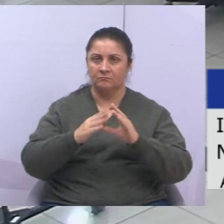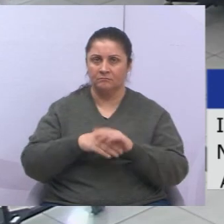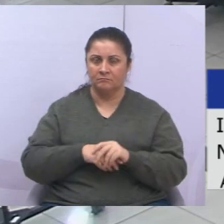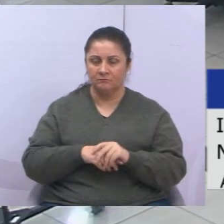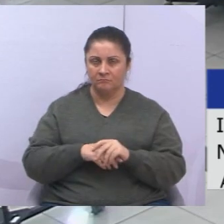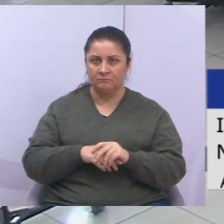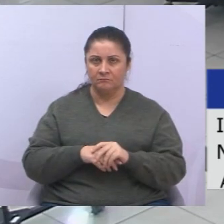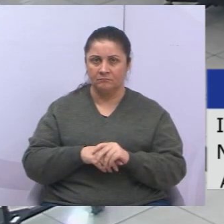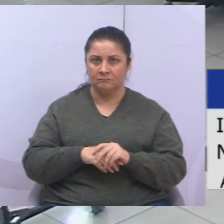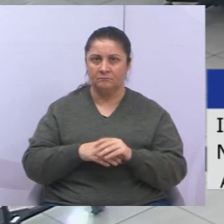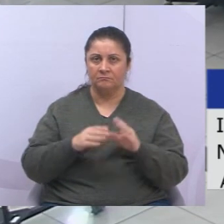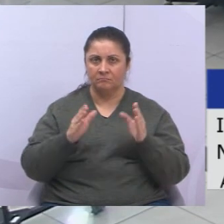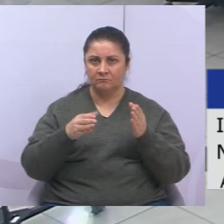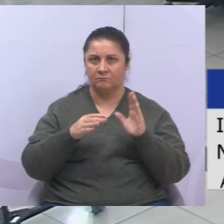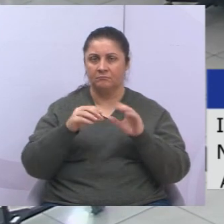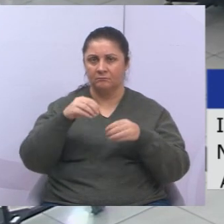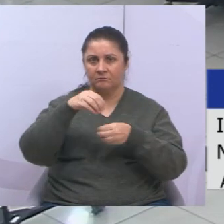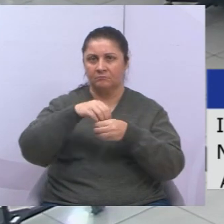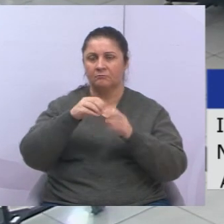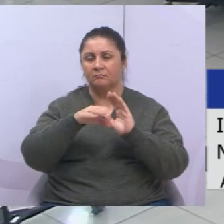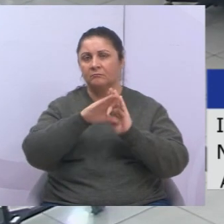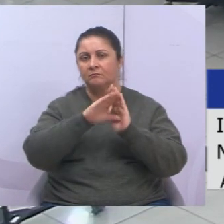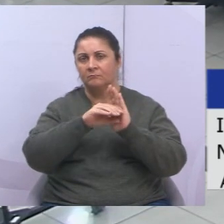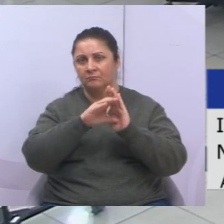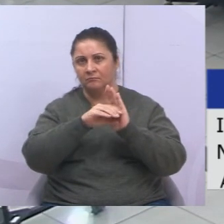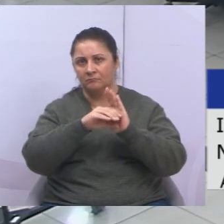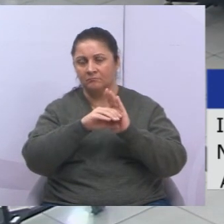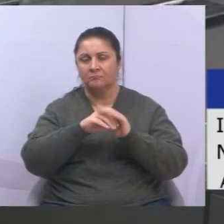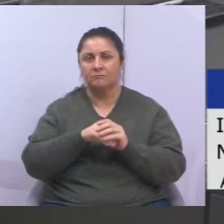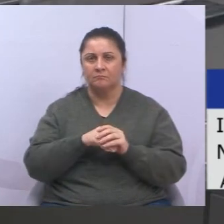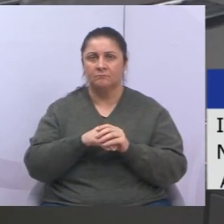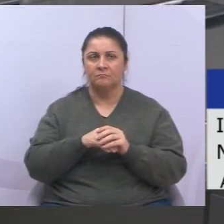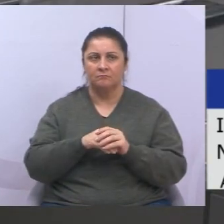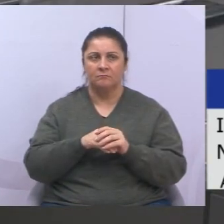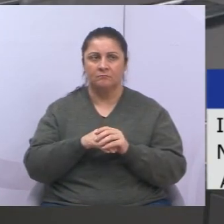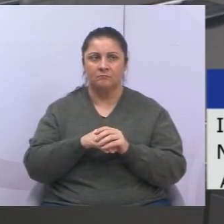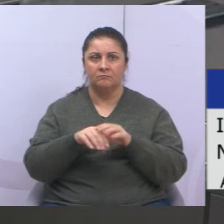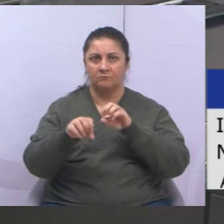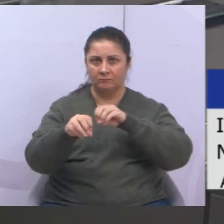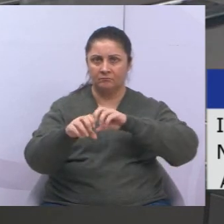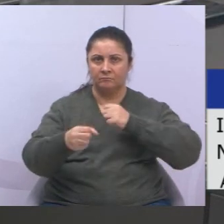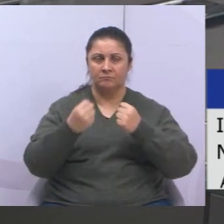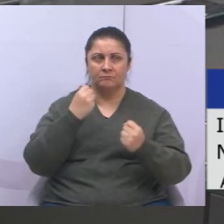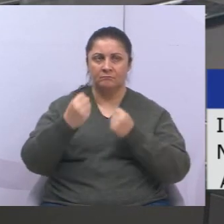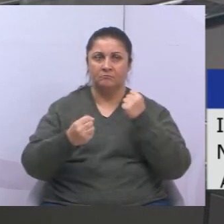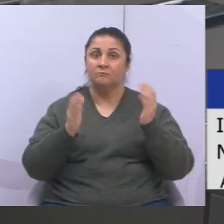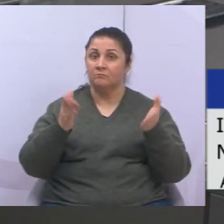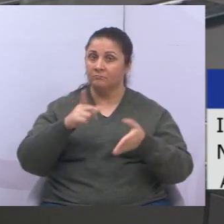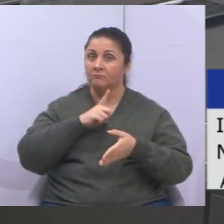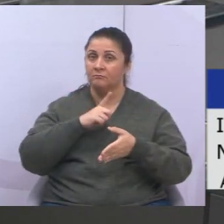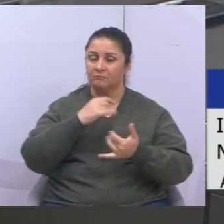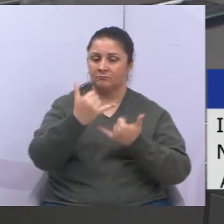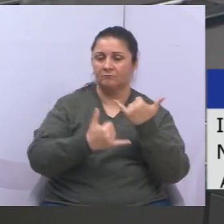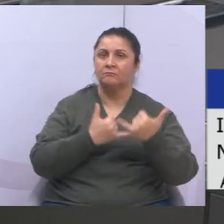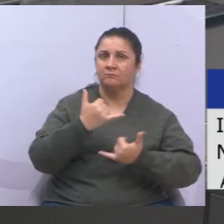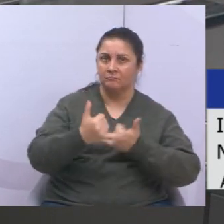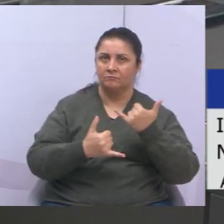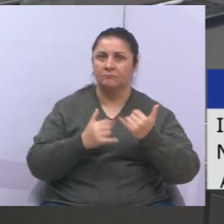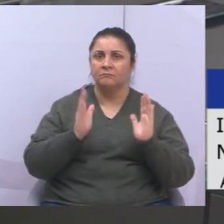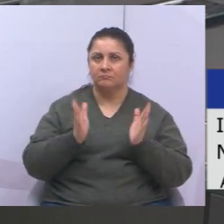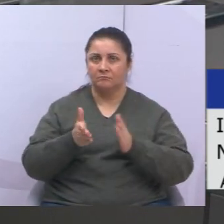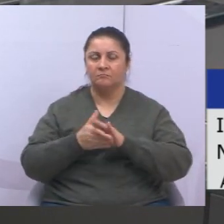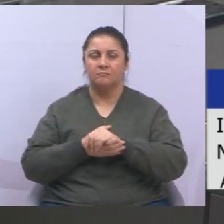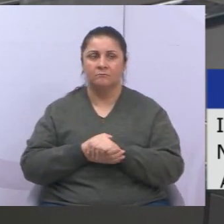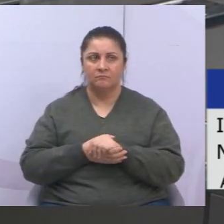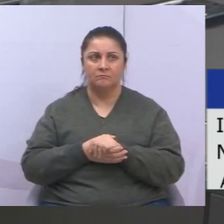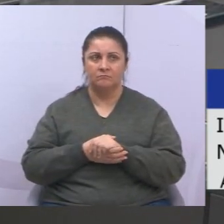grade curricular dos conteúdos programáticos, na área de educação física, esse conteúdo, jogos e brincadeiras. Então, isso já é garantido à